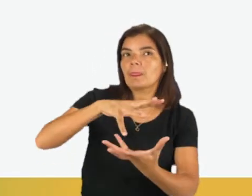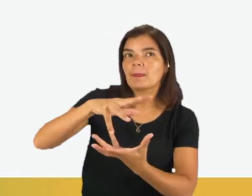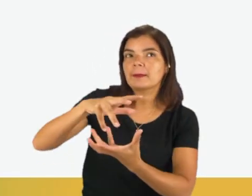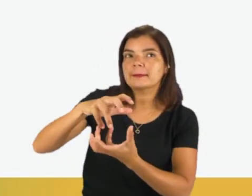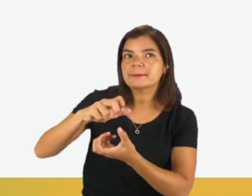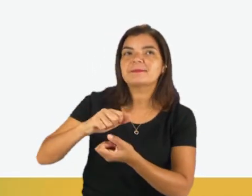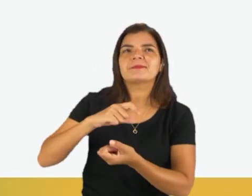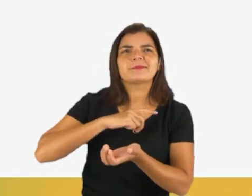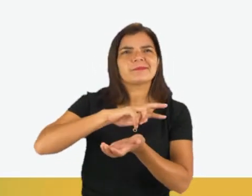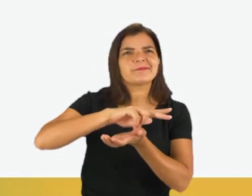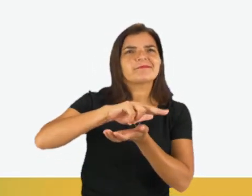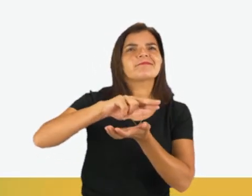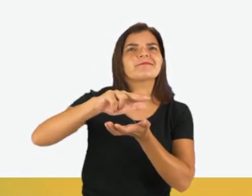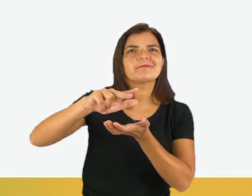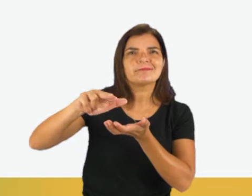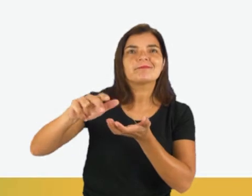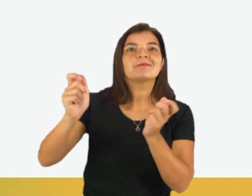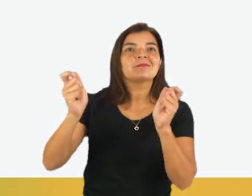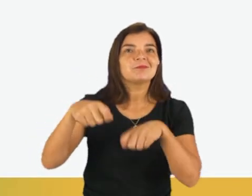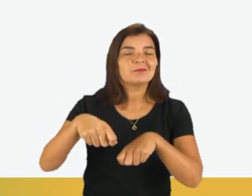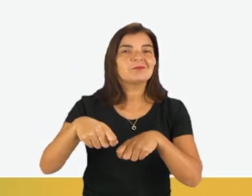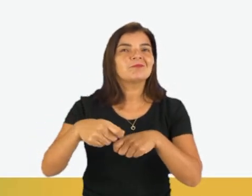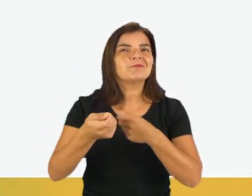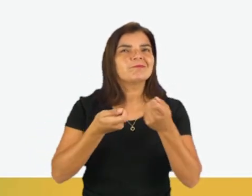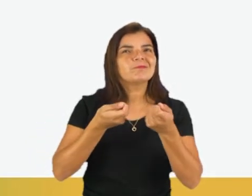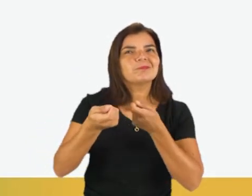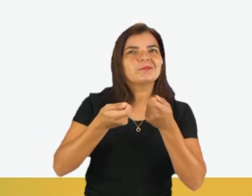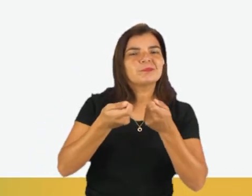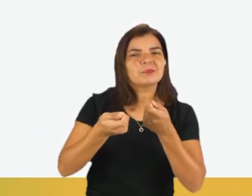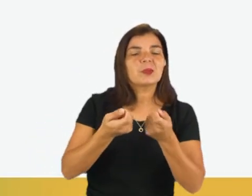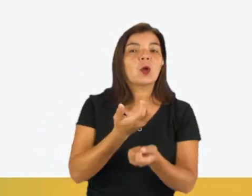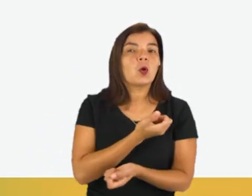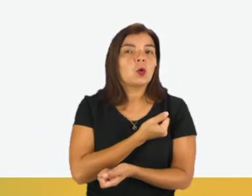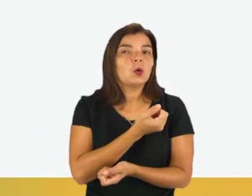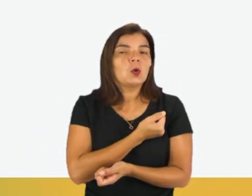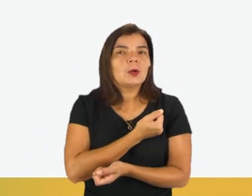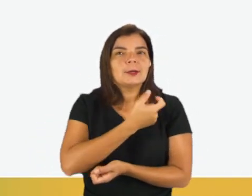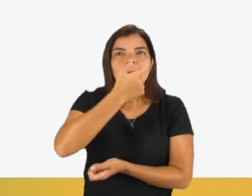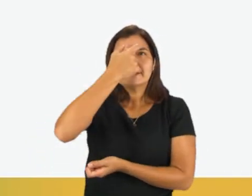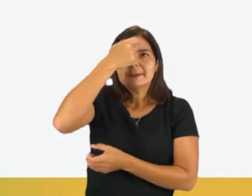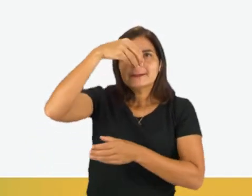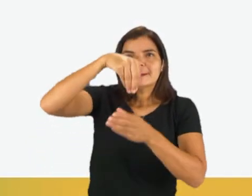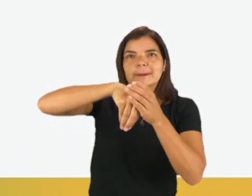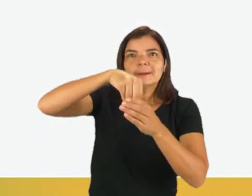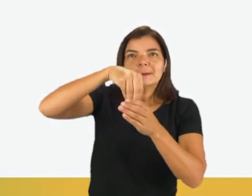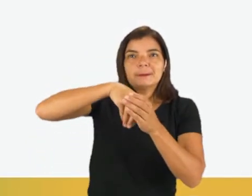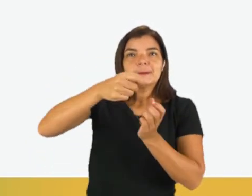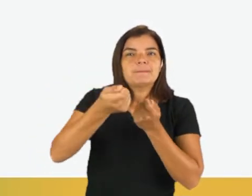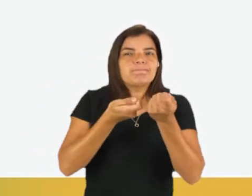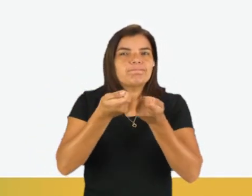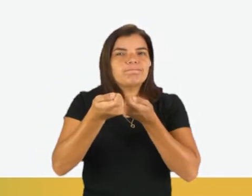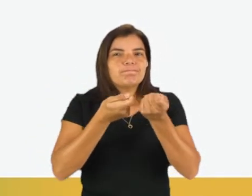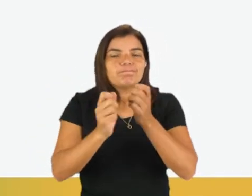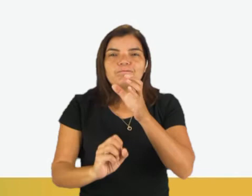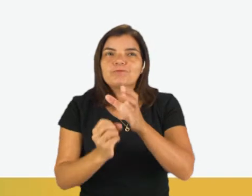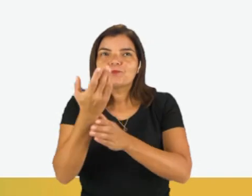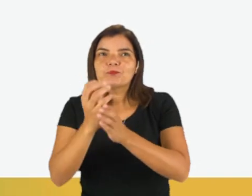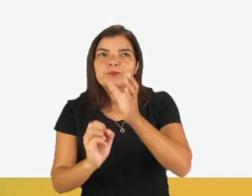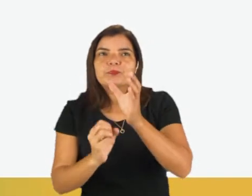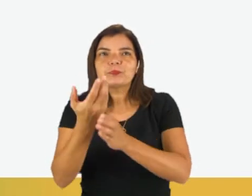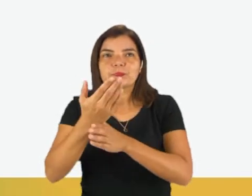Um ecossistema tem múltiplos mecanismos que regulam o número de organismos dentre deles, controlando